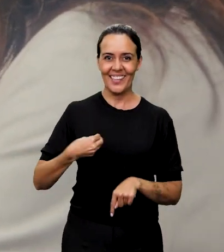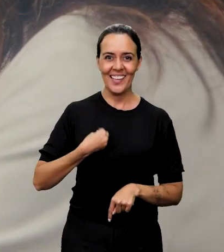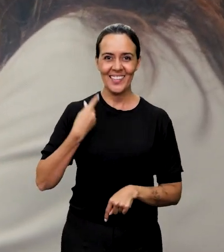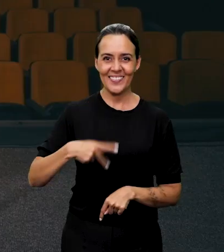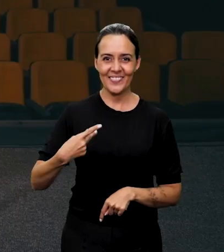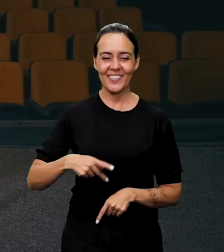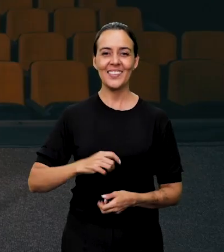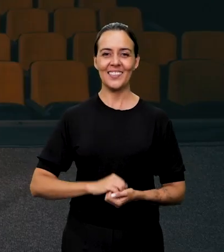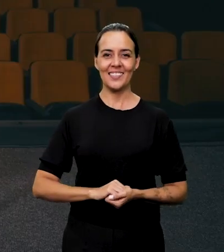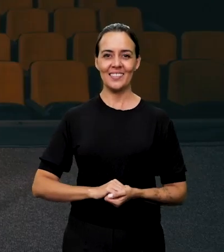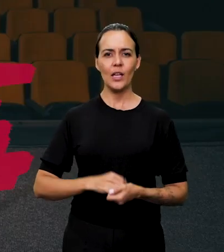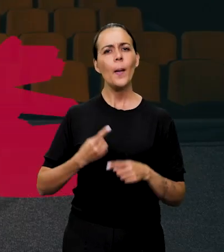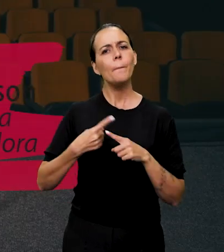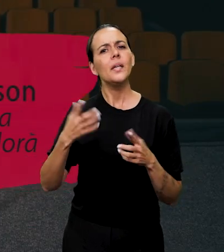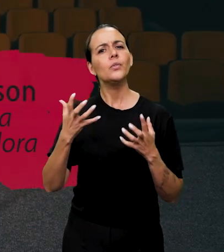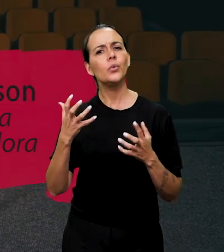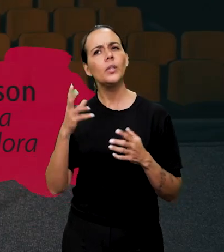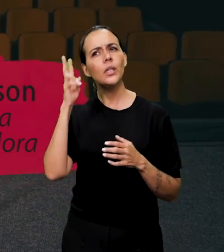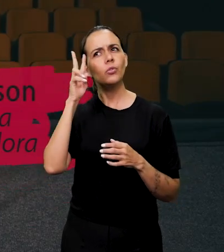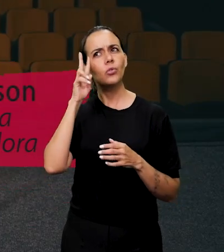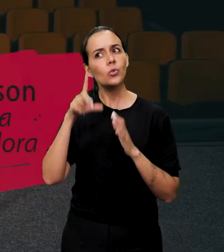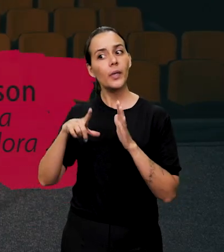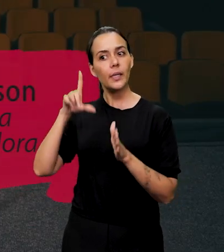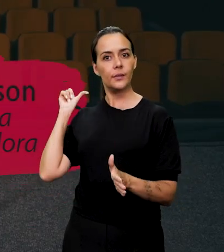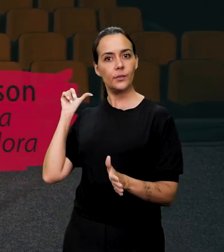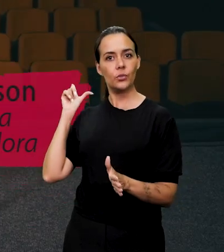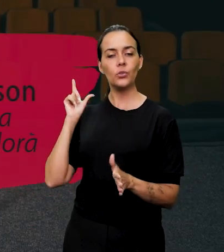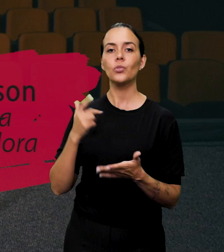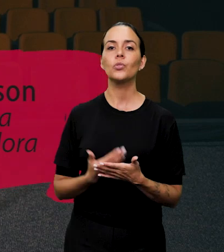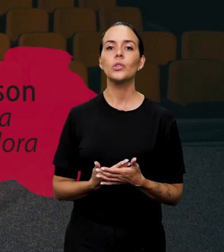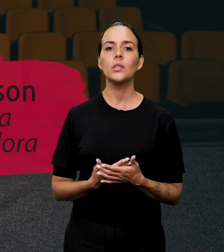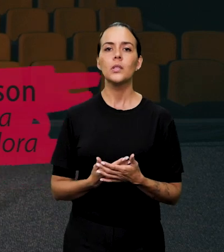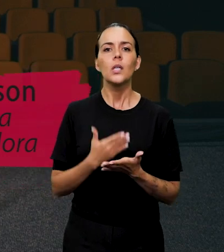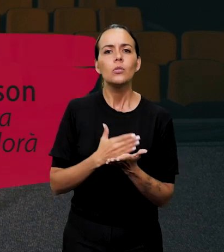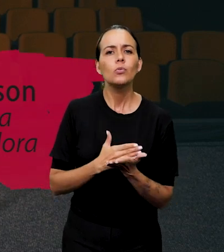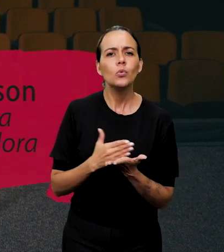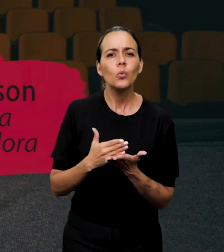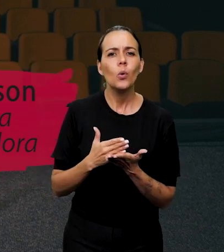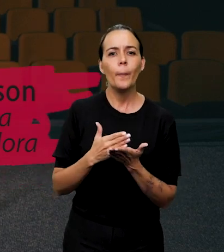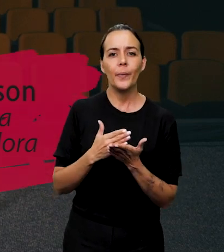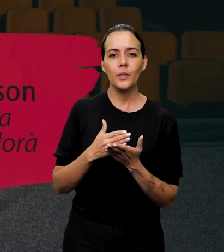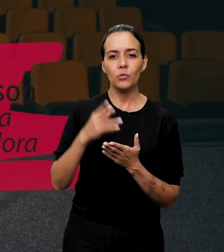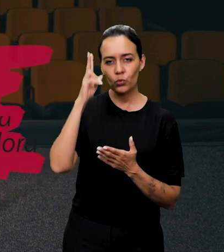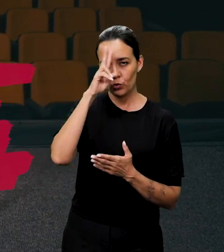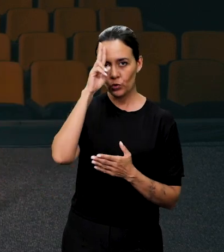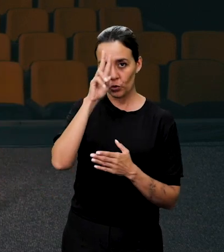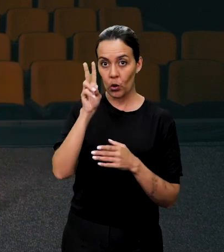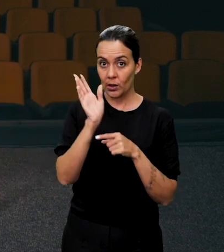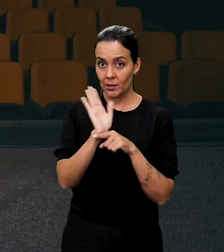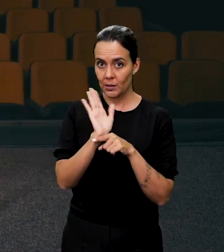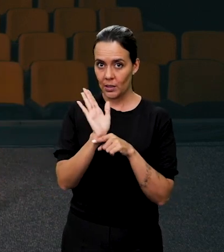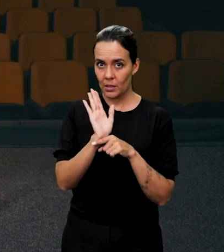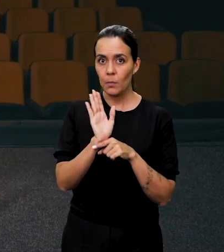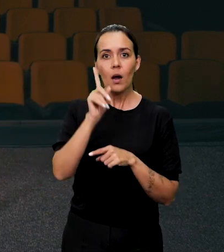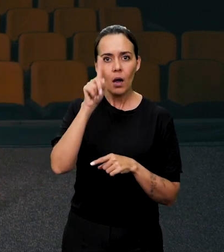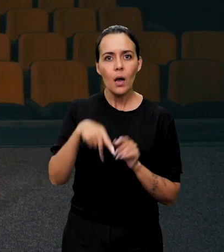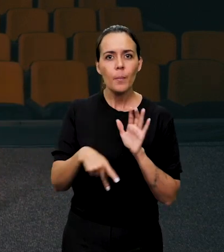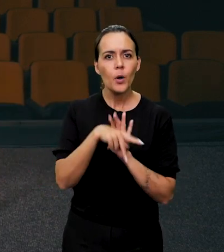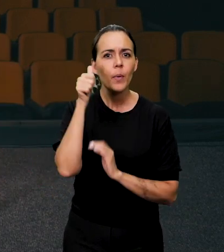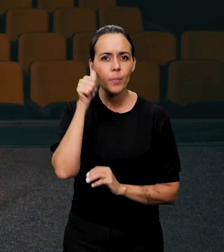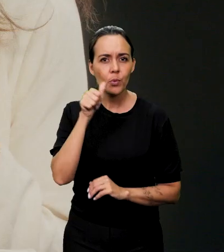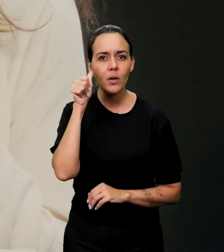aqui. Mas eu queria voltar só um pouquinho na história, porque talvez as pessoas não saibam que no começo do cinema eram as mulheres que